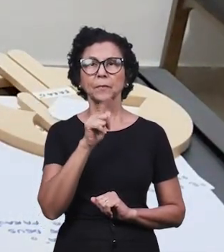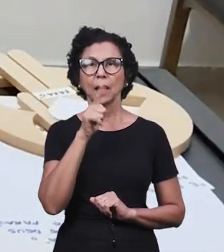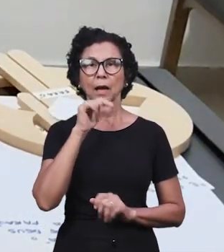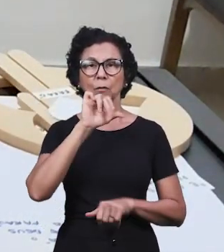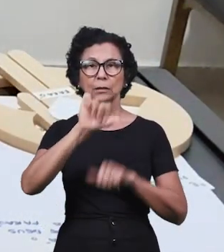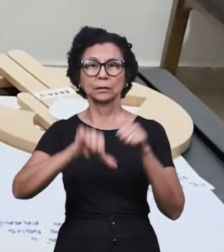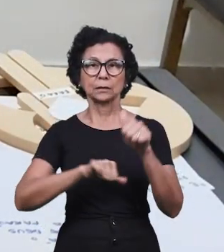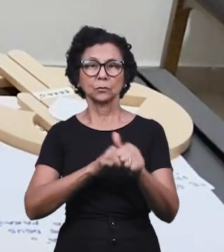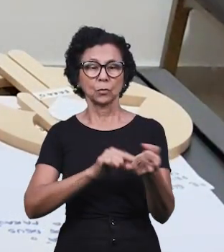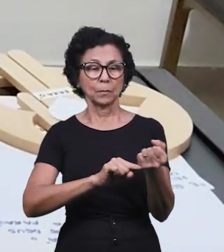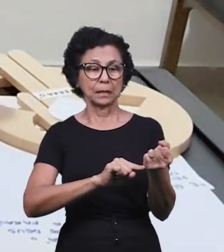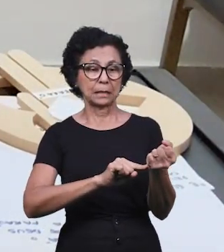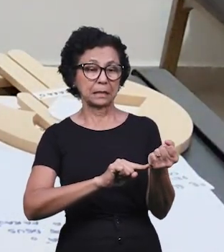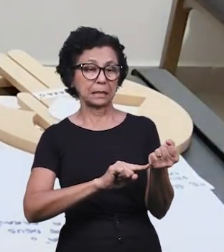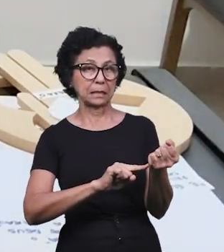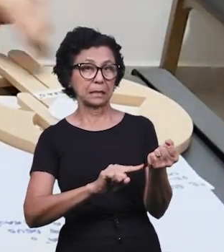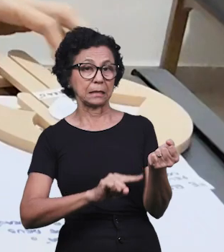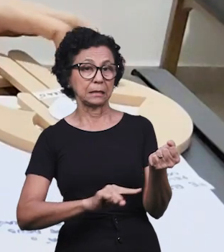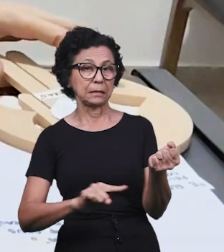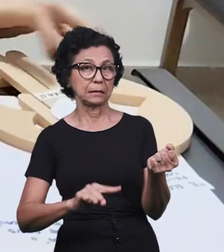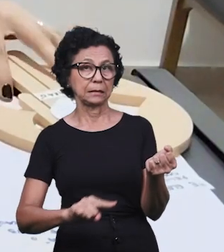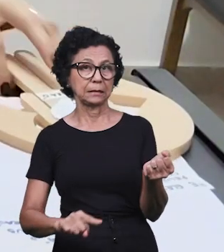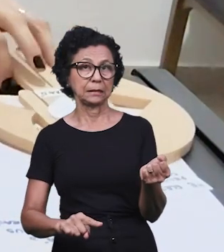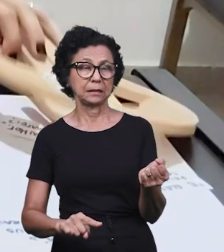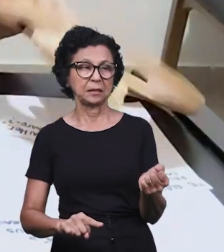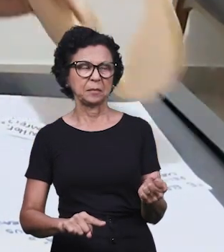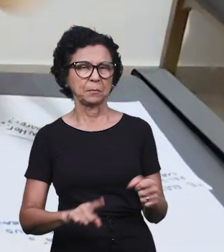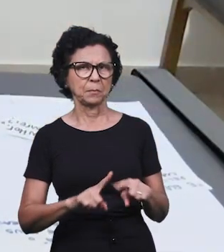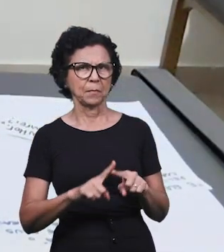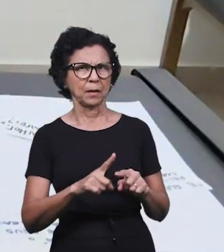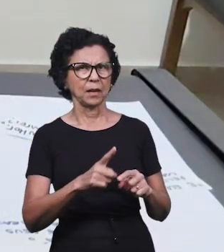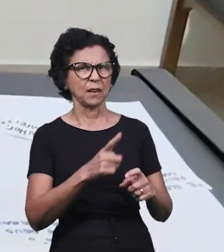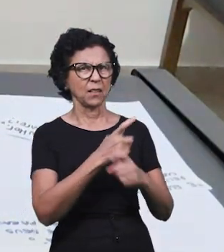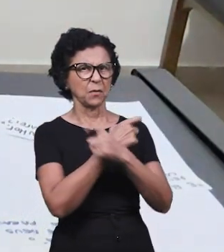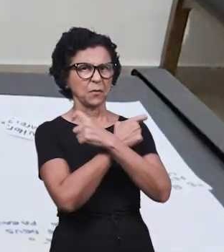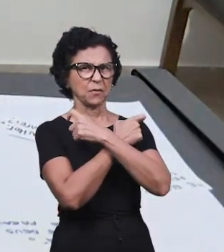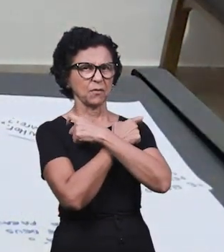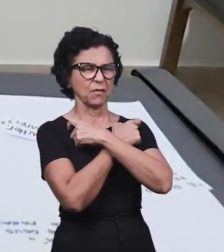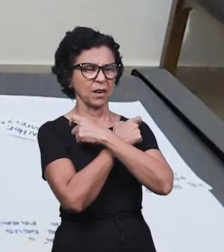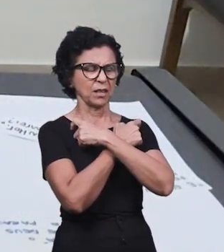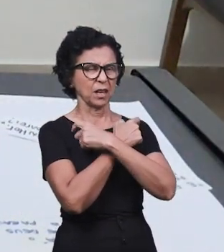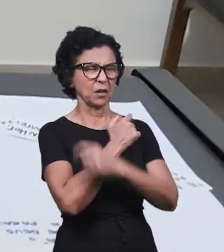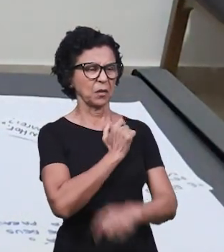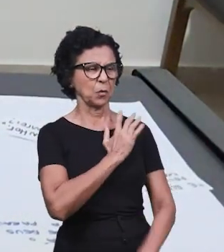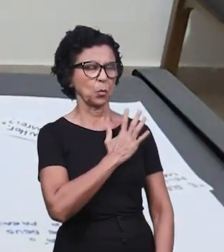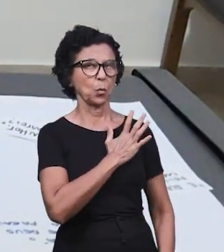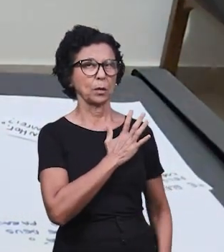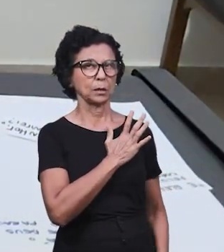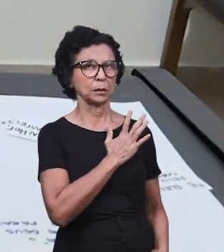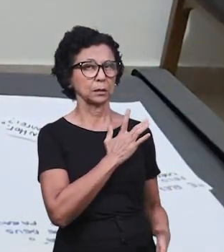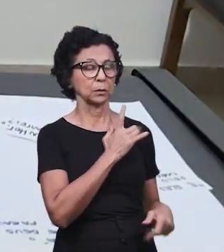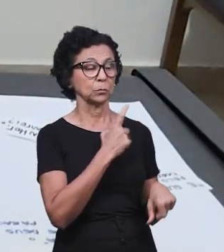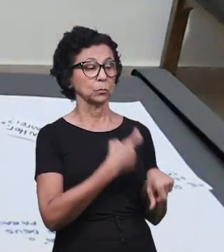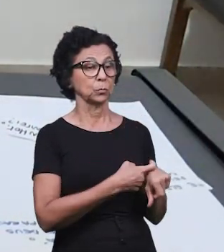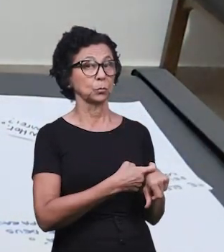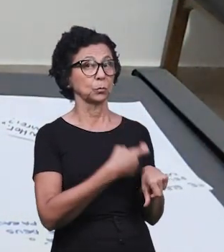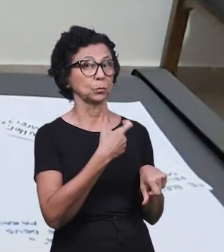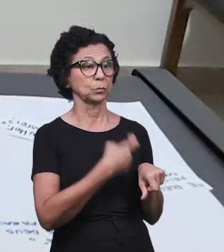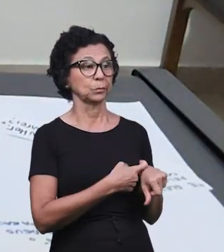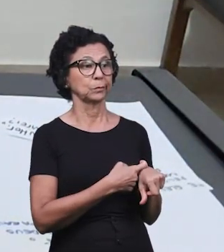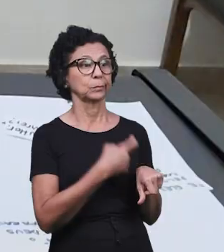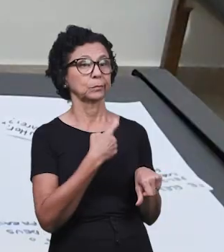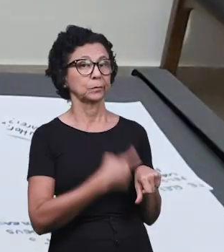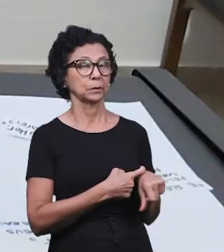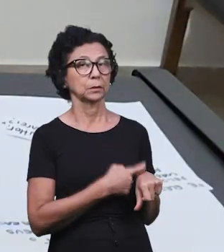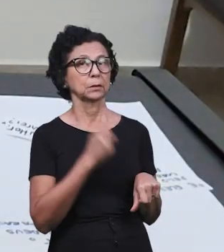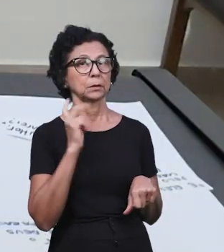a água em sangue. Mas o coração de Faraó não se rendeu.